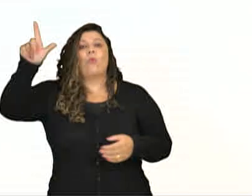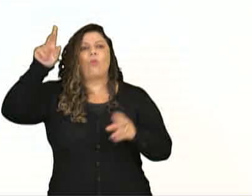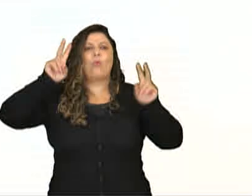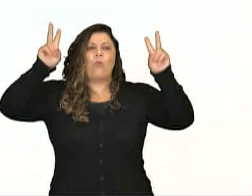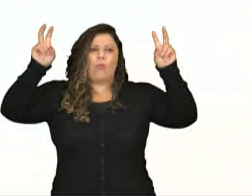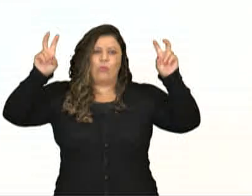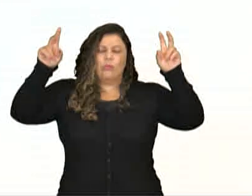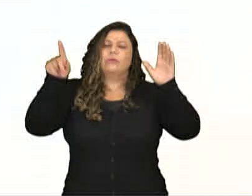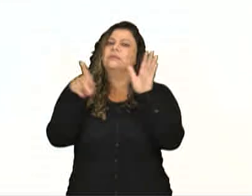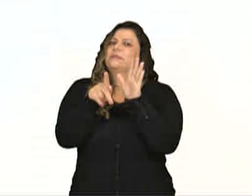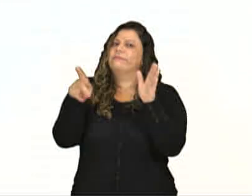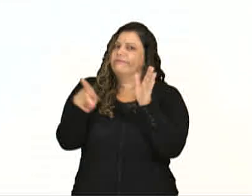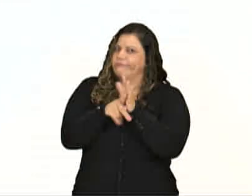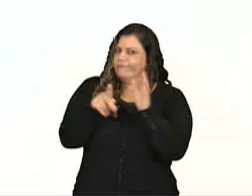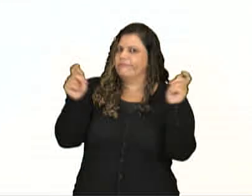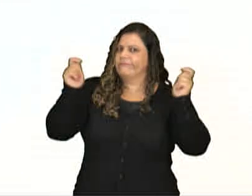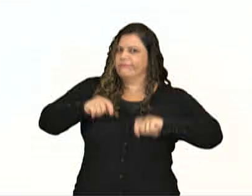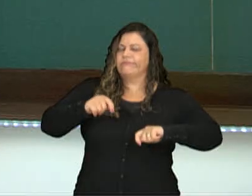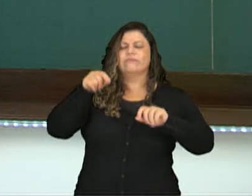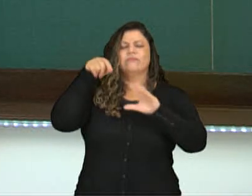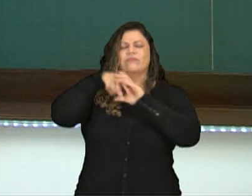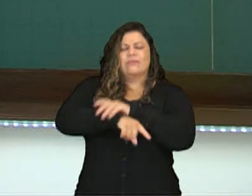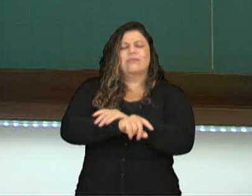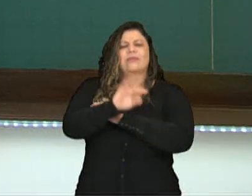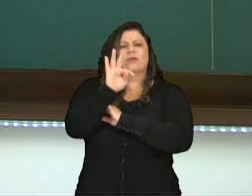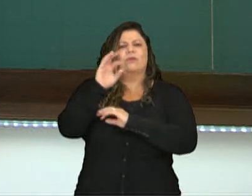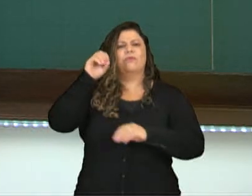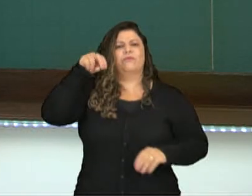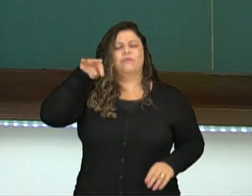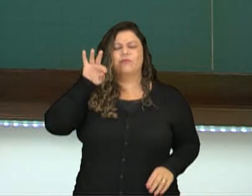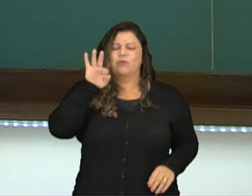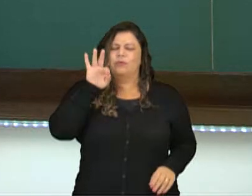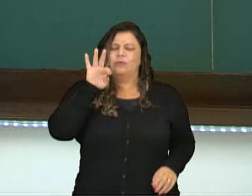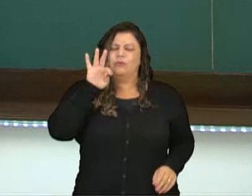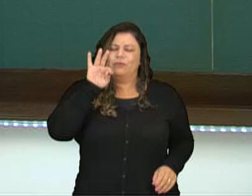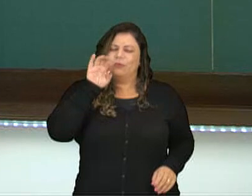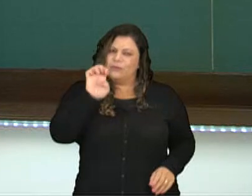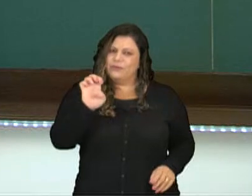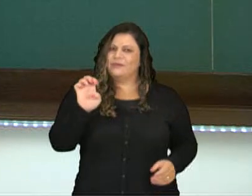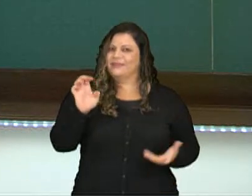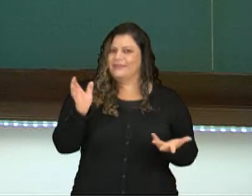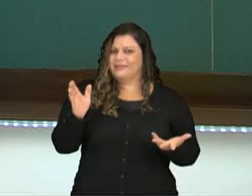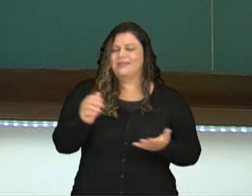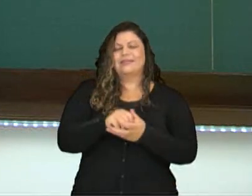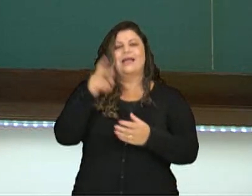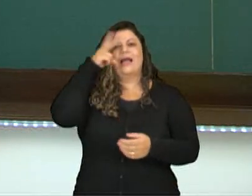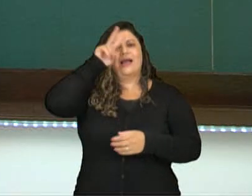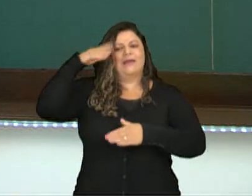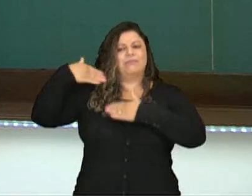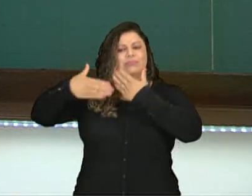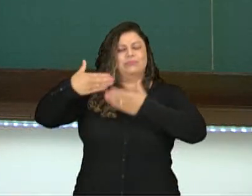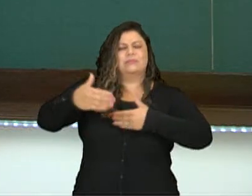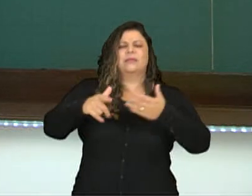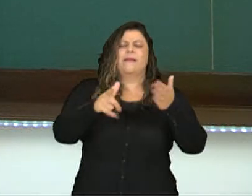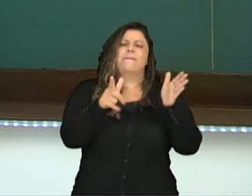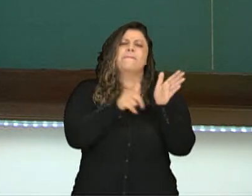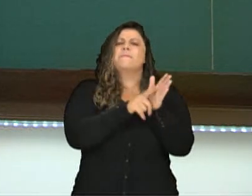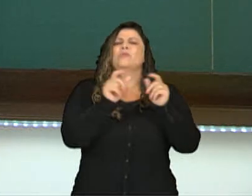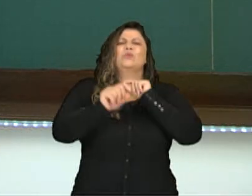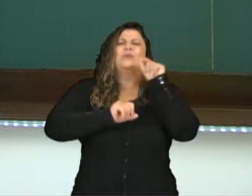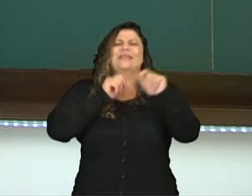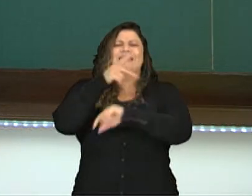tema, também sobre fontes históricas. O que é o bendito, famoso papiro? Meu sonho era ter esse tal de